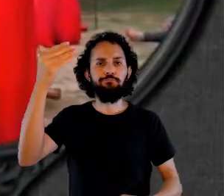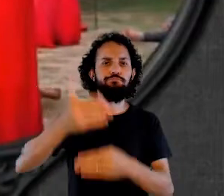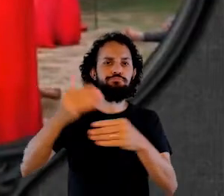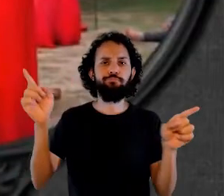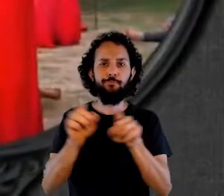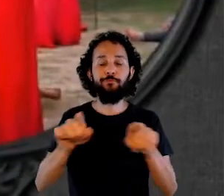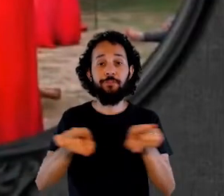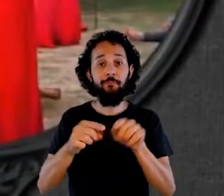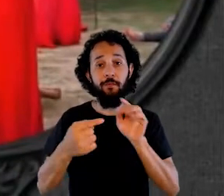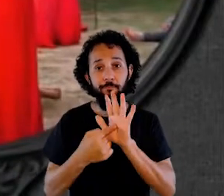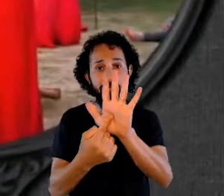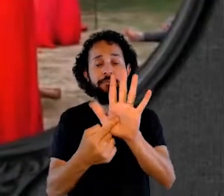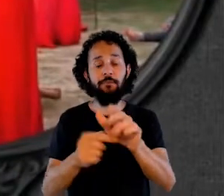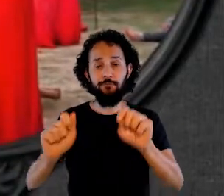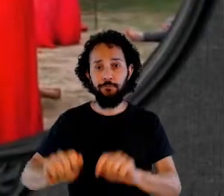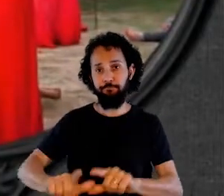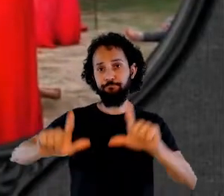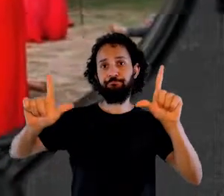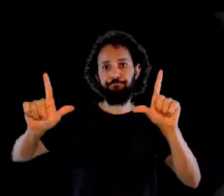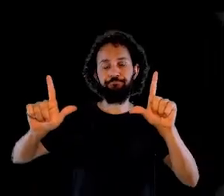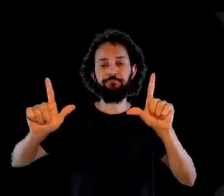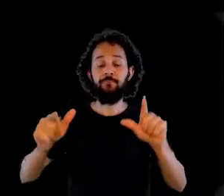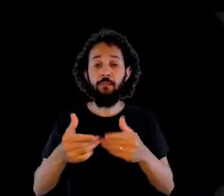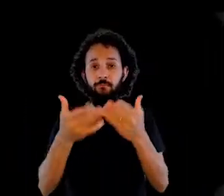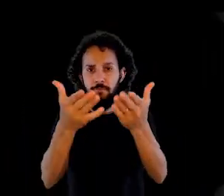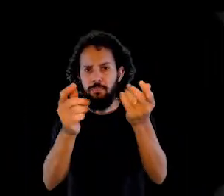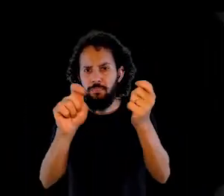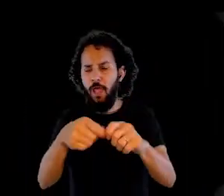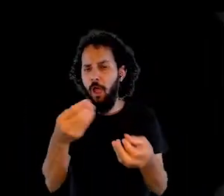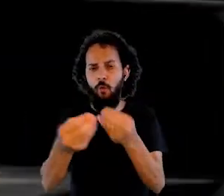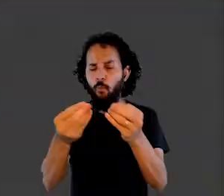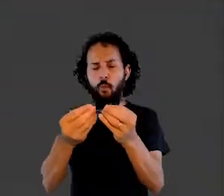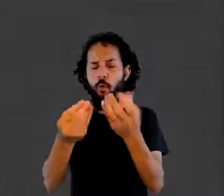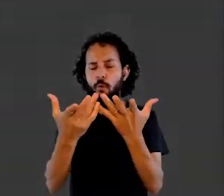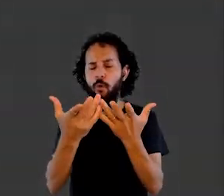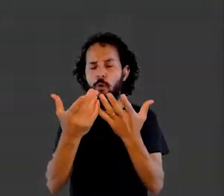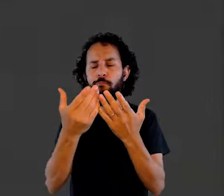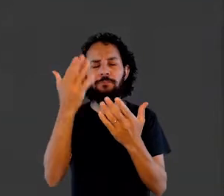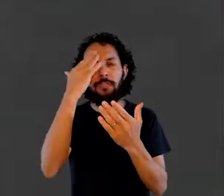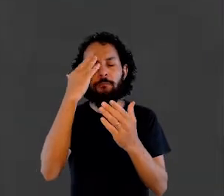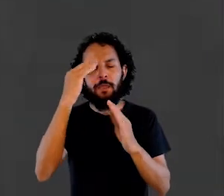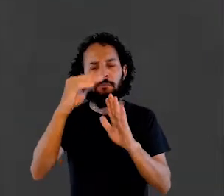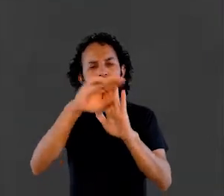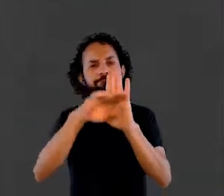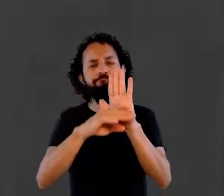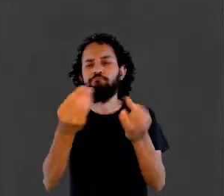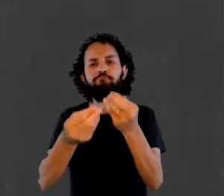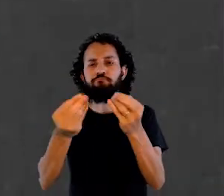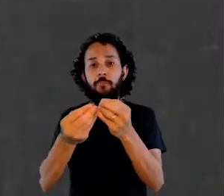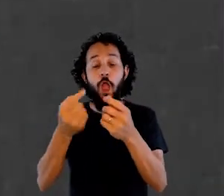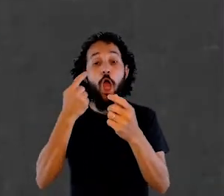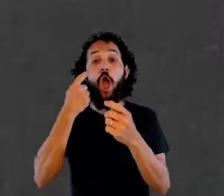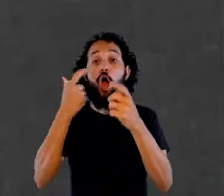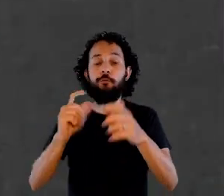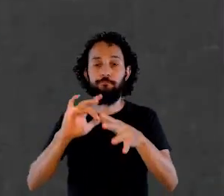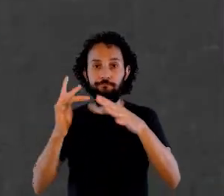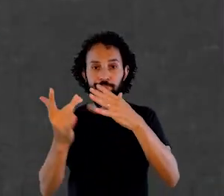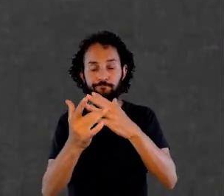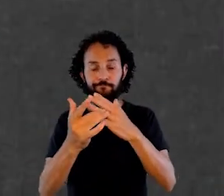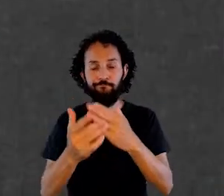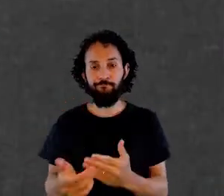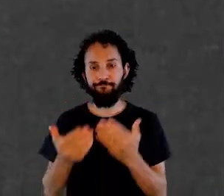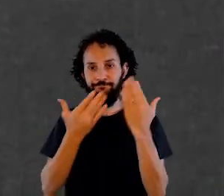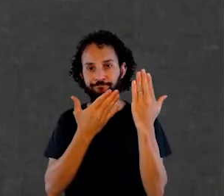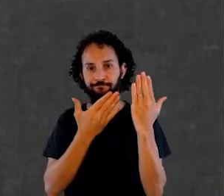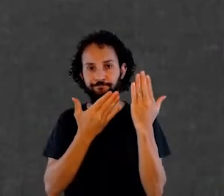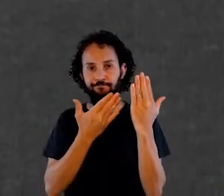e apresentações de painéis. Você pode acessar a programação completa nas redes sociais.